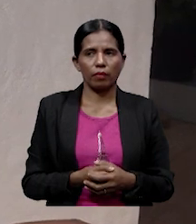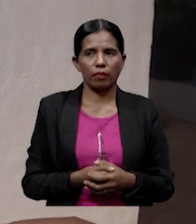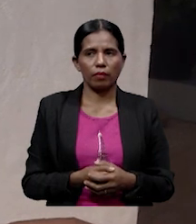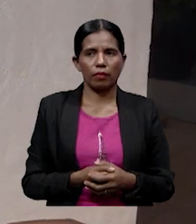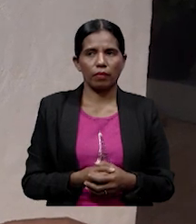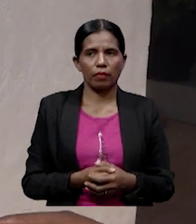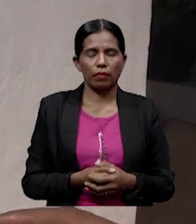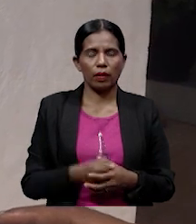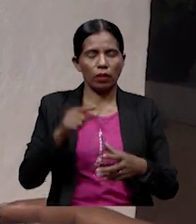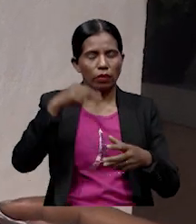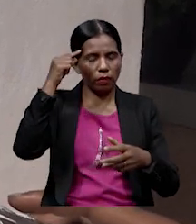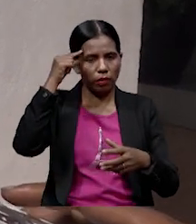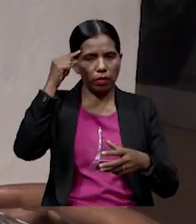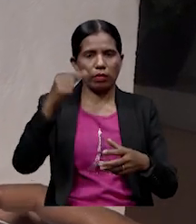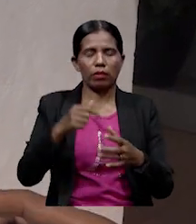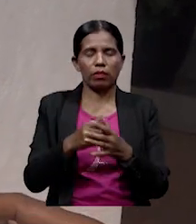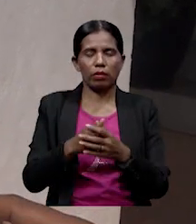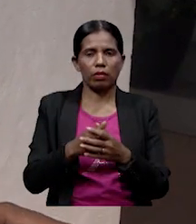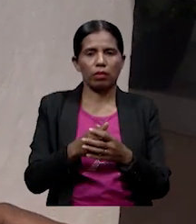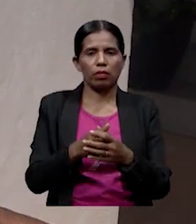o Governador-Geral